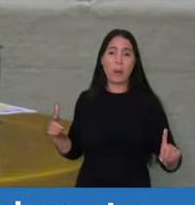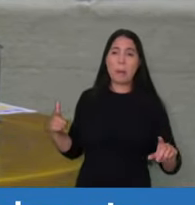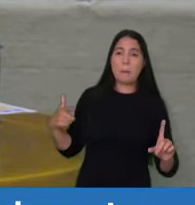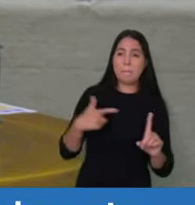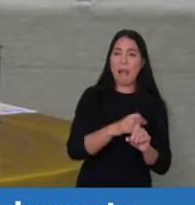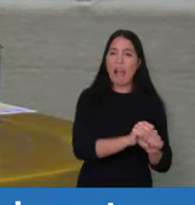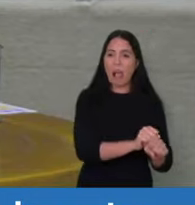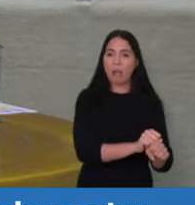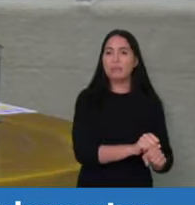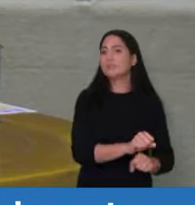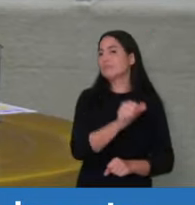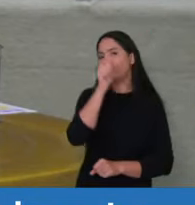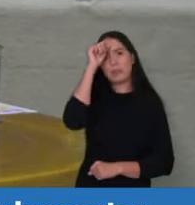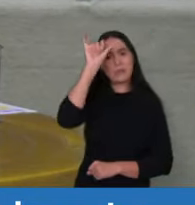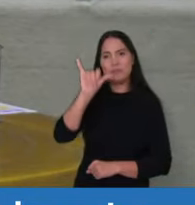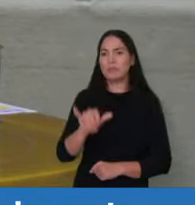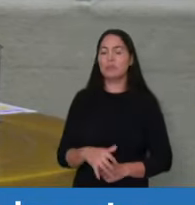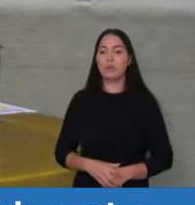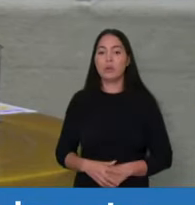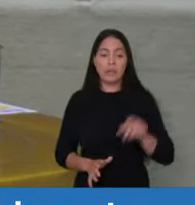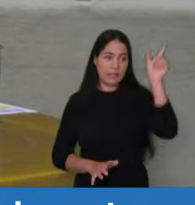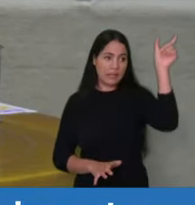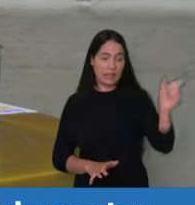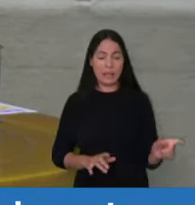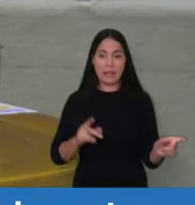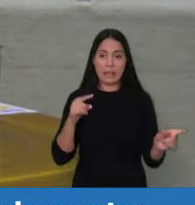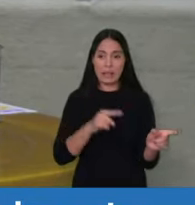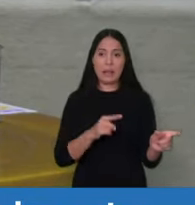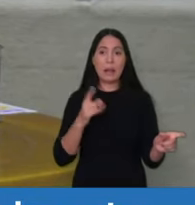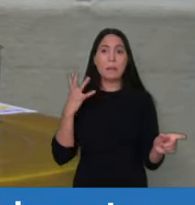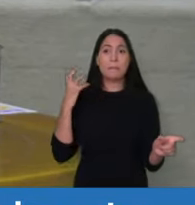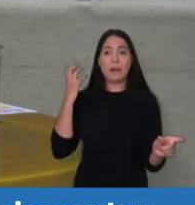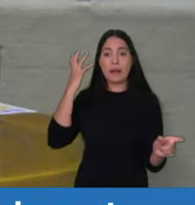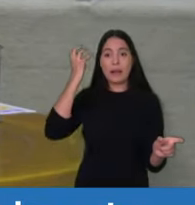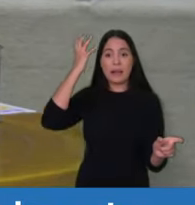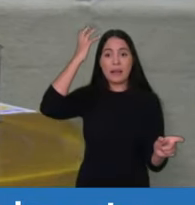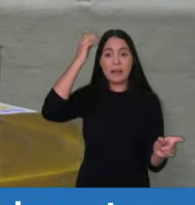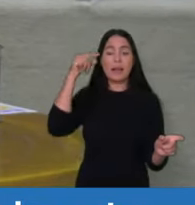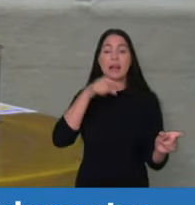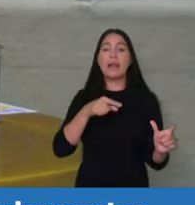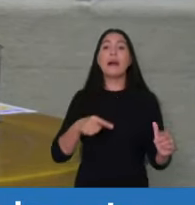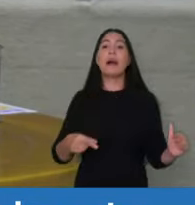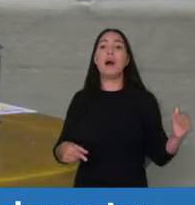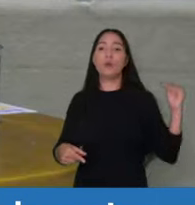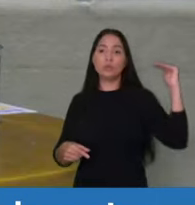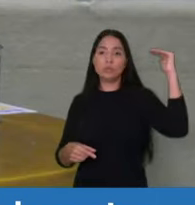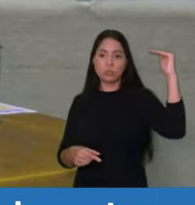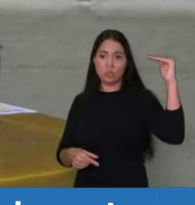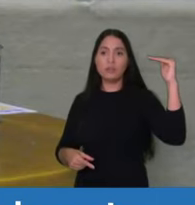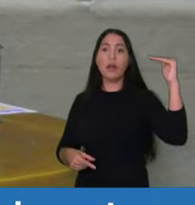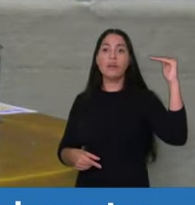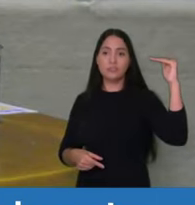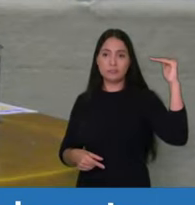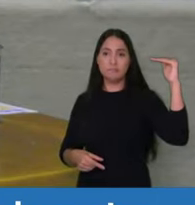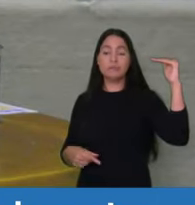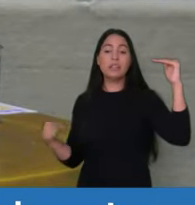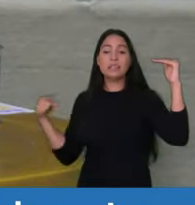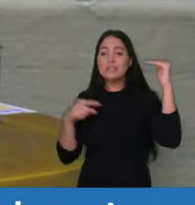A Marielle era uma autoridade que circulava, que saía do trabalho, ia para